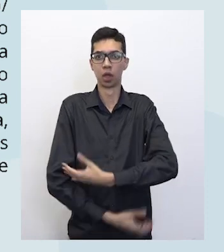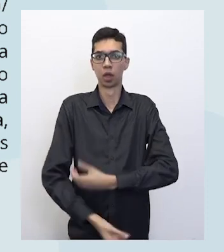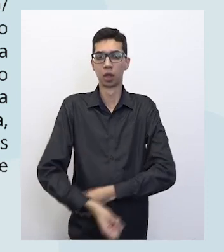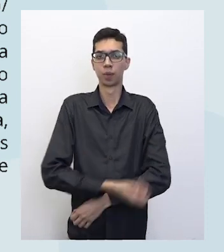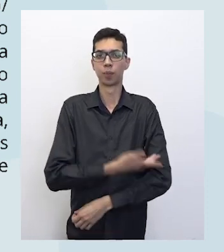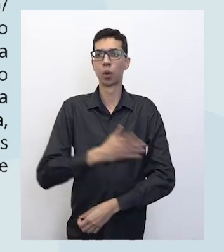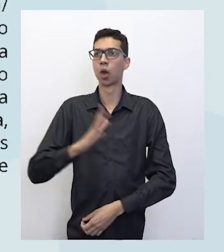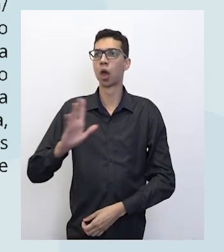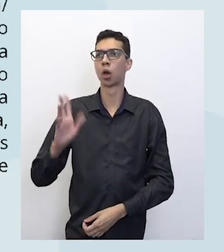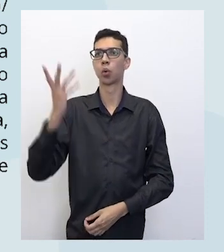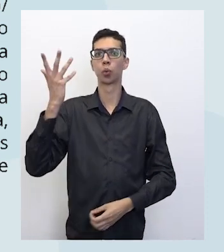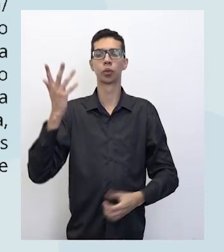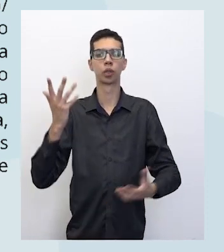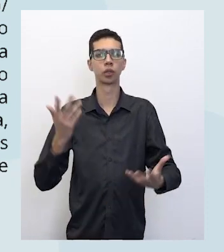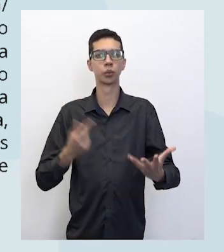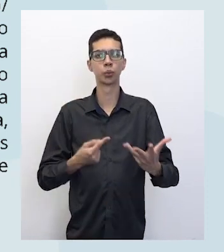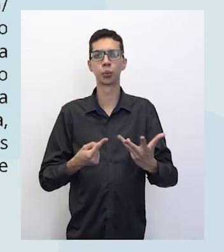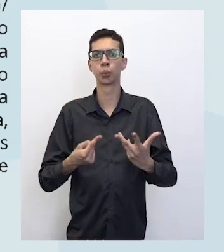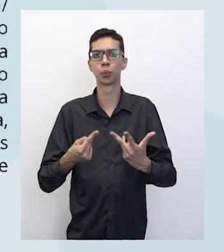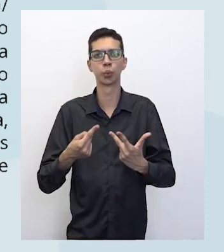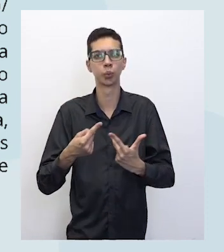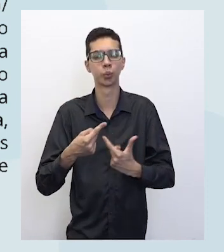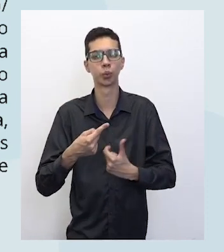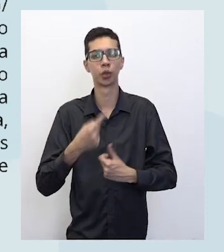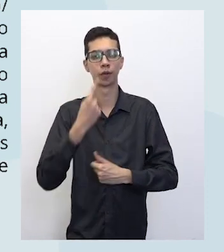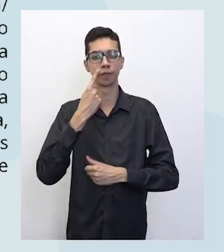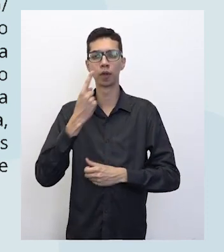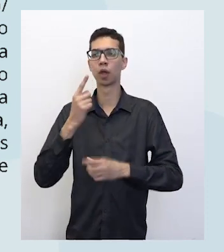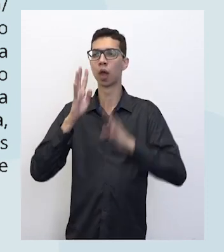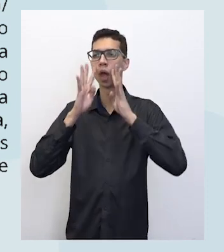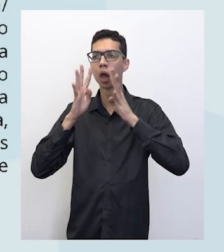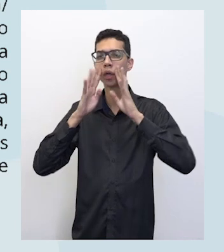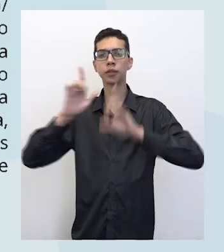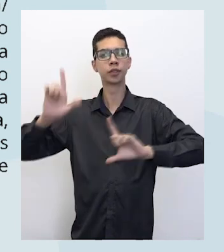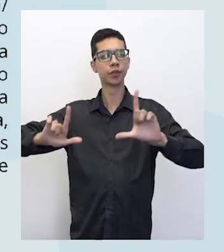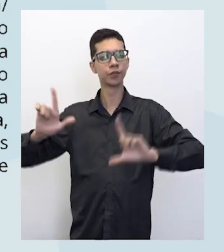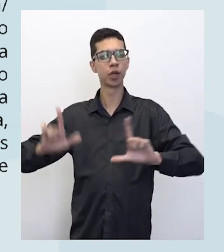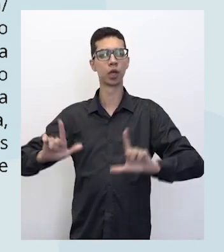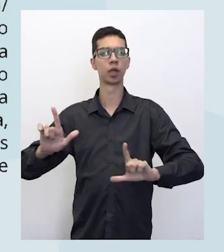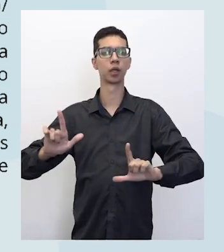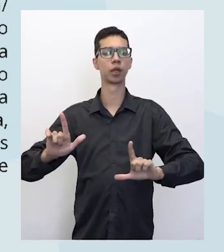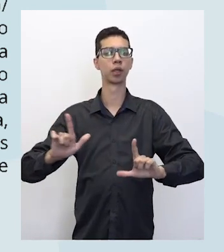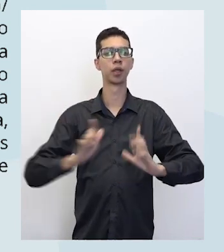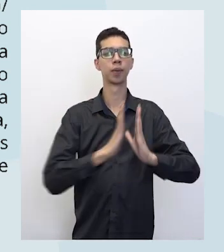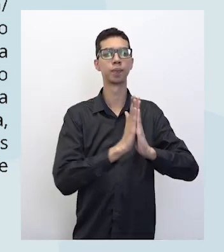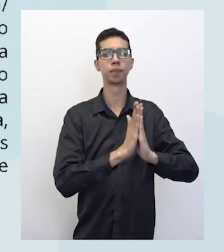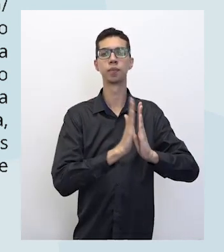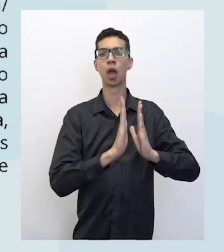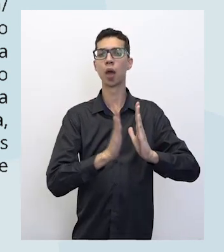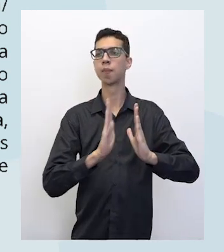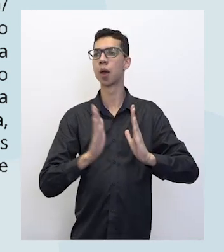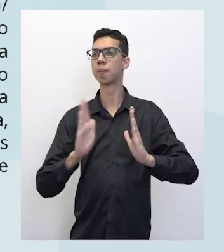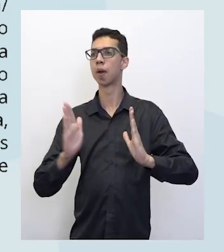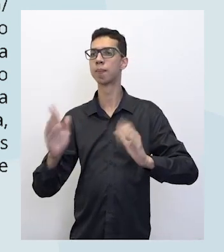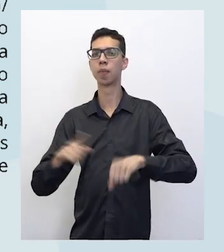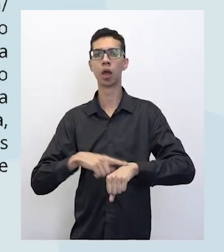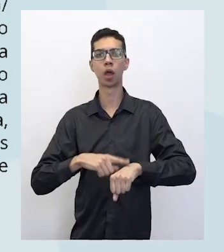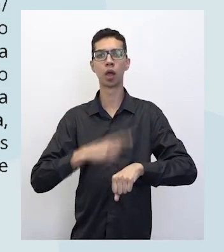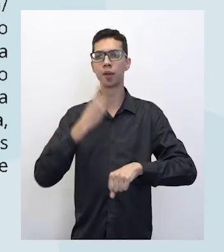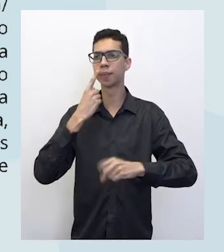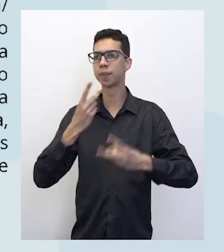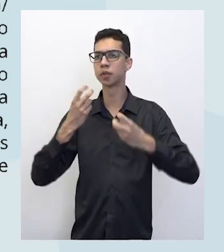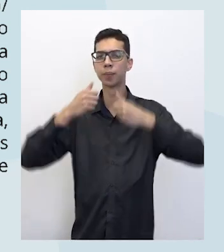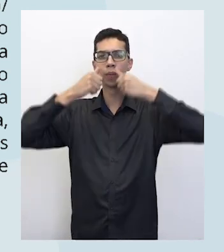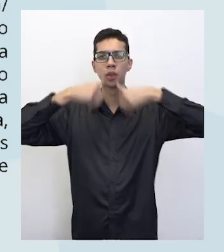está acontecendo lá, né, na TV e tudo, aquela ação dramática toda. E,